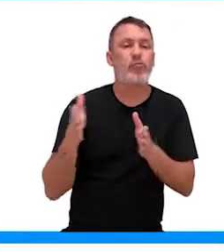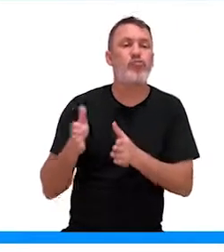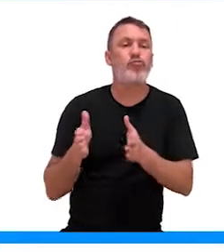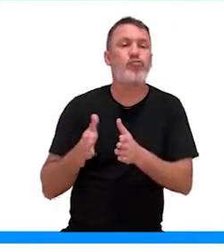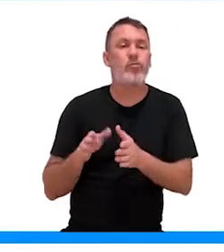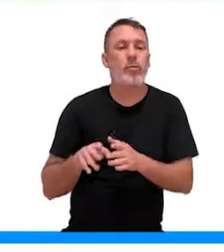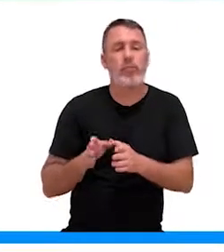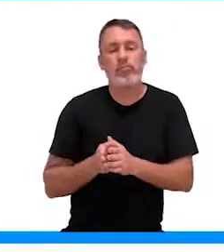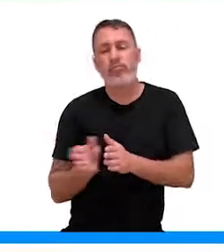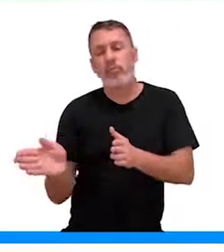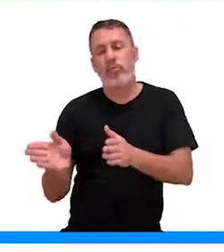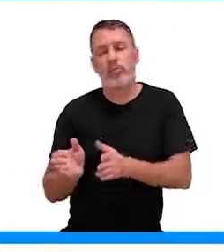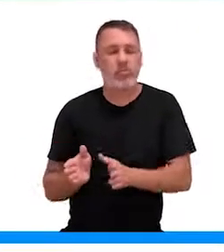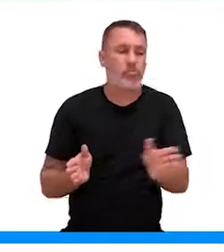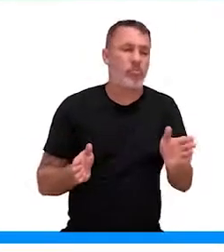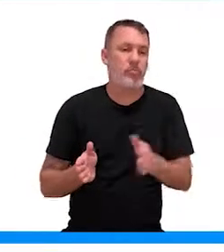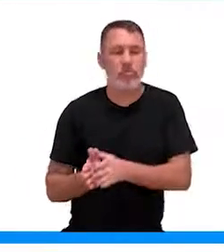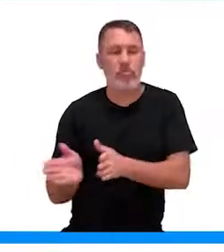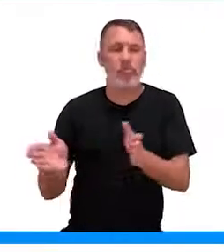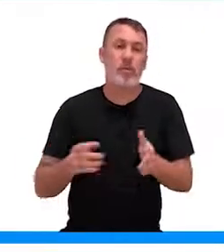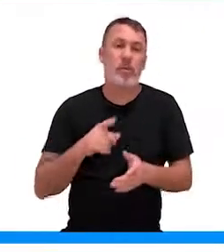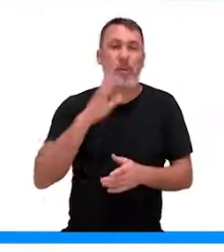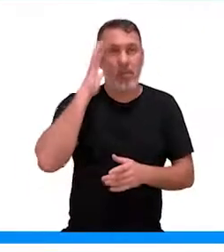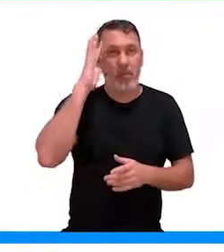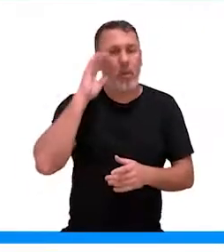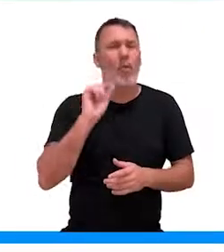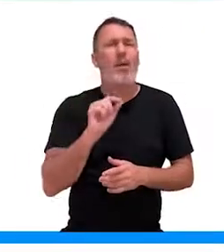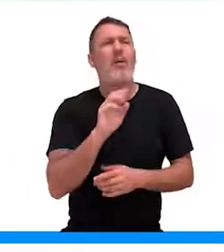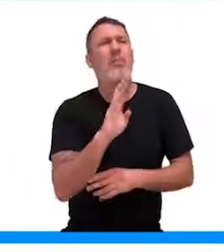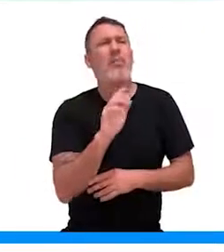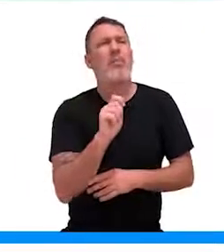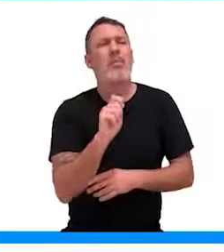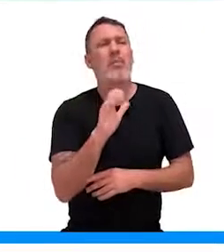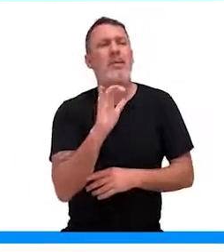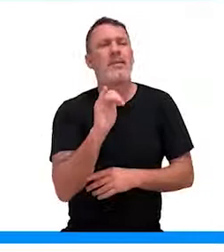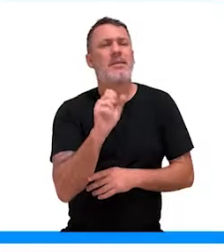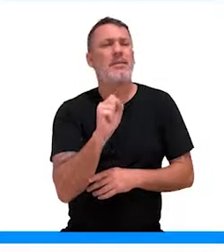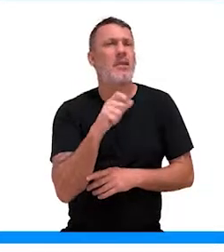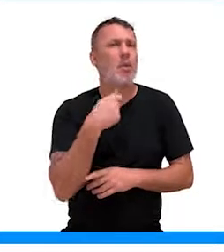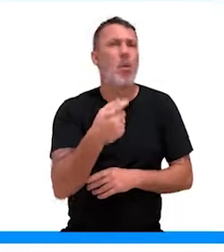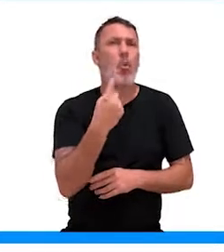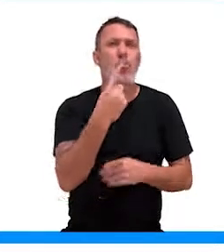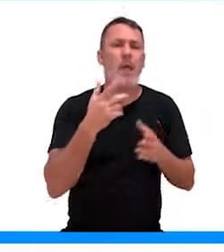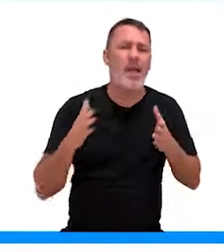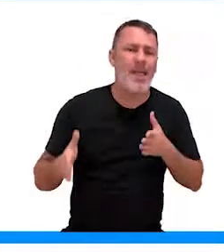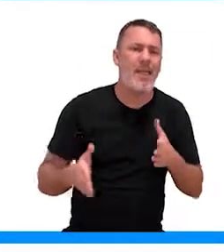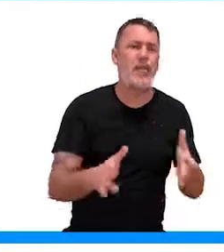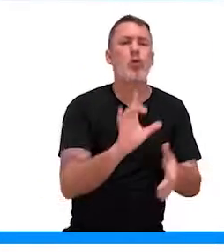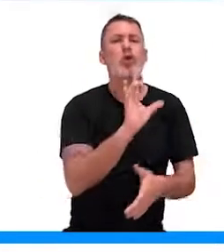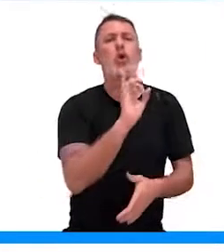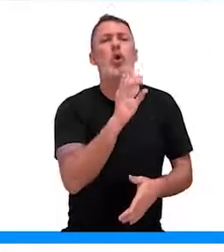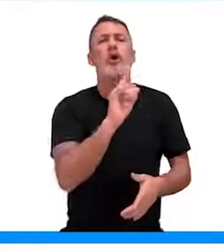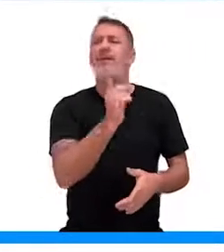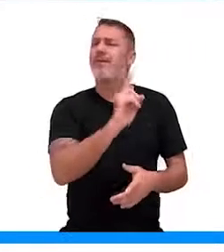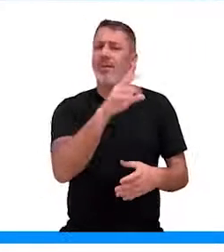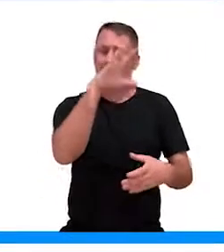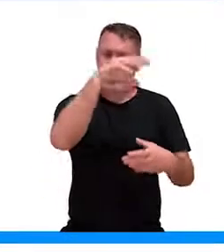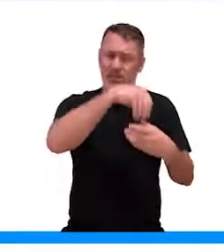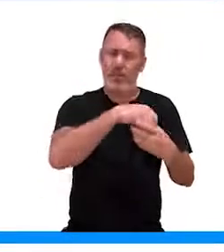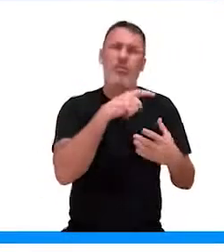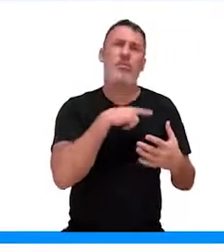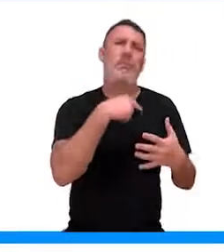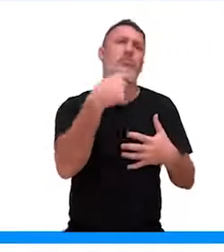Tá? Então, nós temos que pensar em bacia não como um rio isolado, ou como um